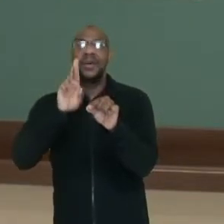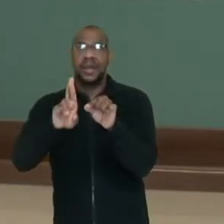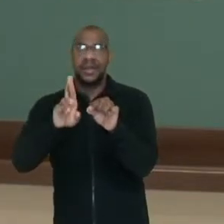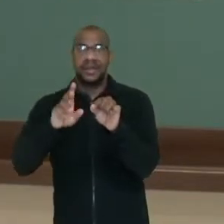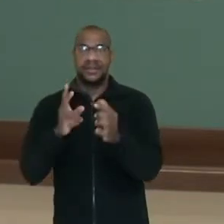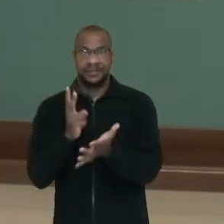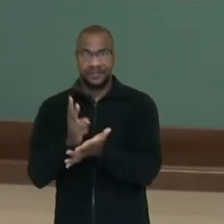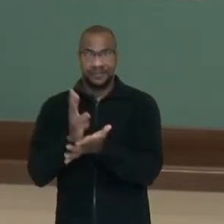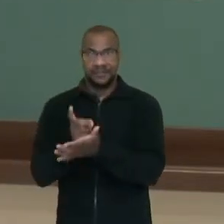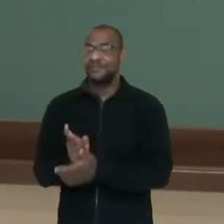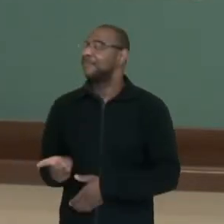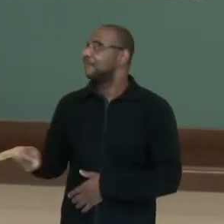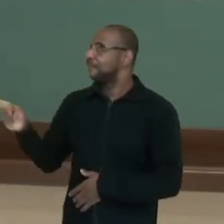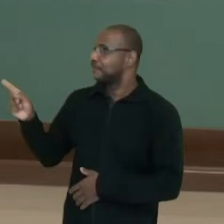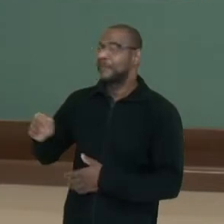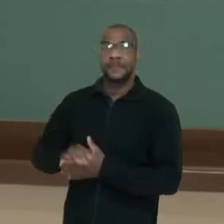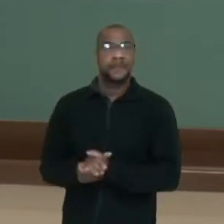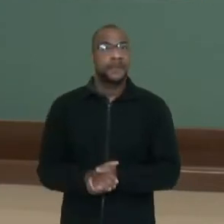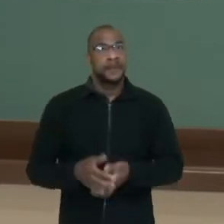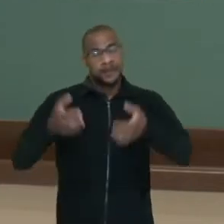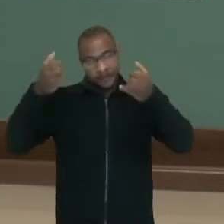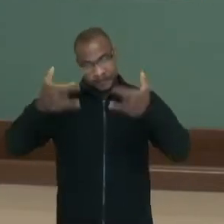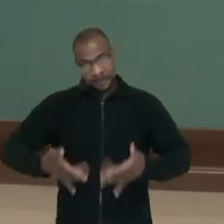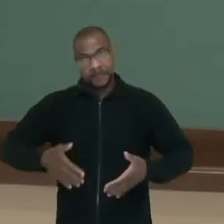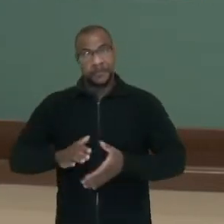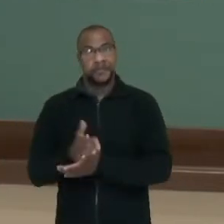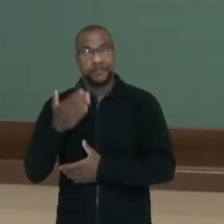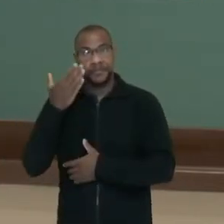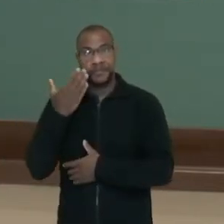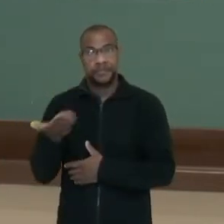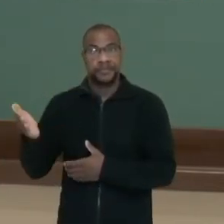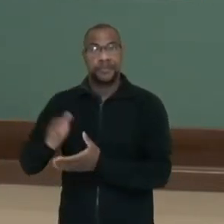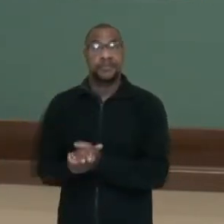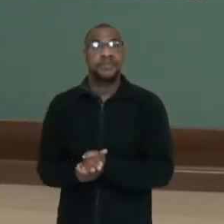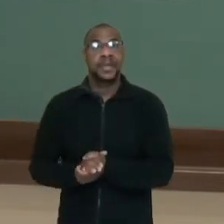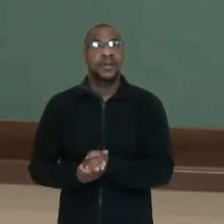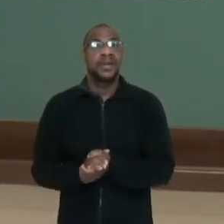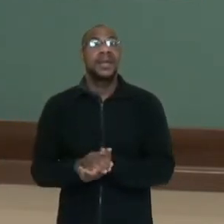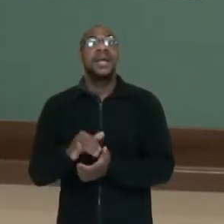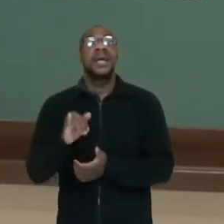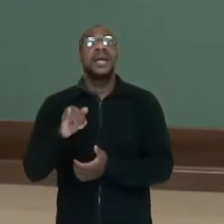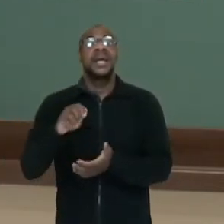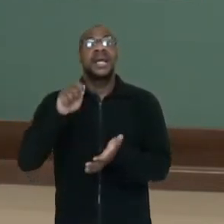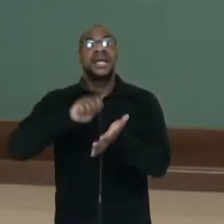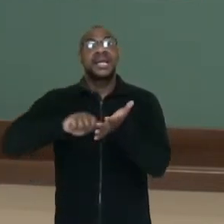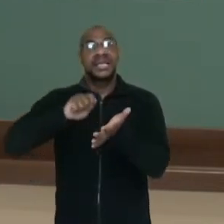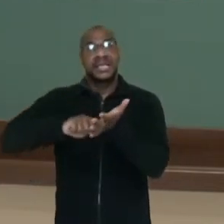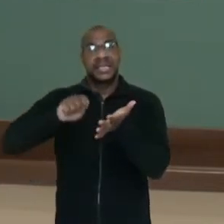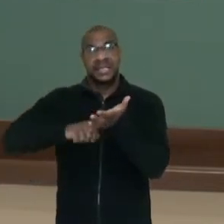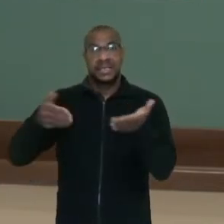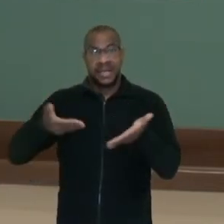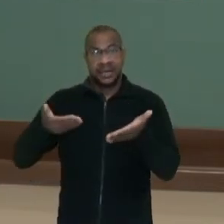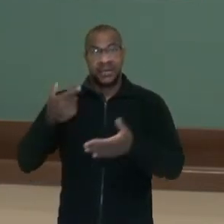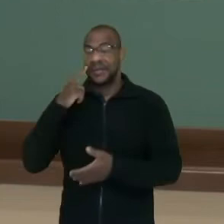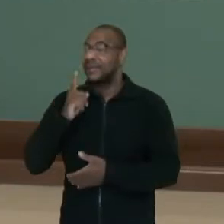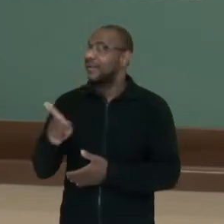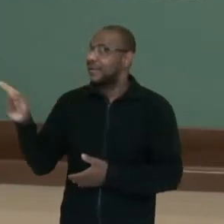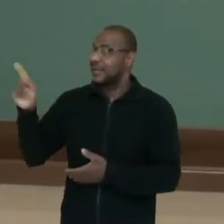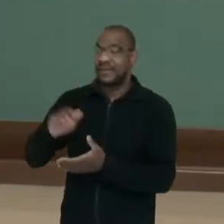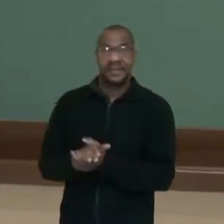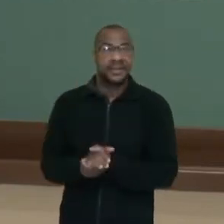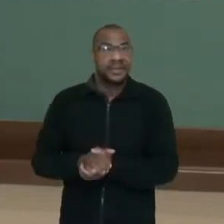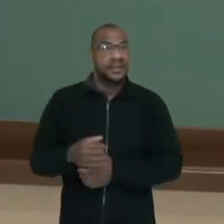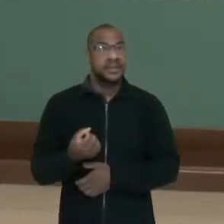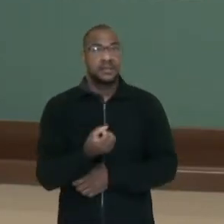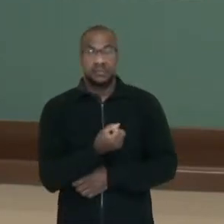bom? Vamos falar sobre os polígonos inscritos. Em uma circunferência dividida em três arcos congruentes,